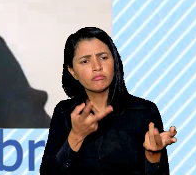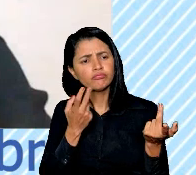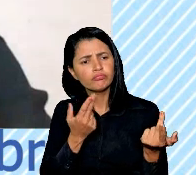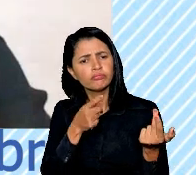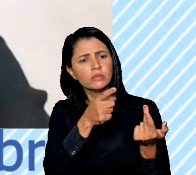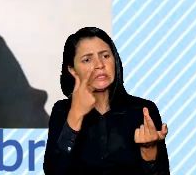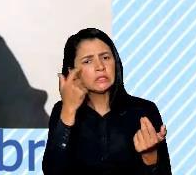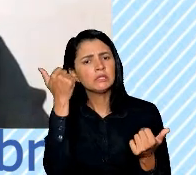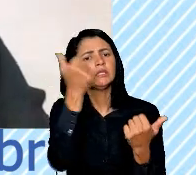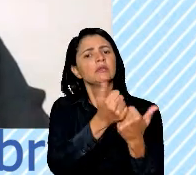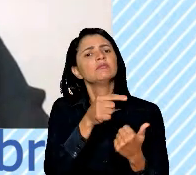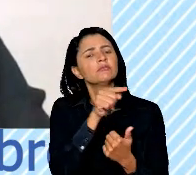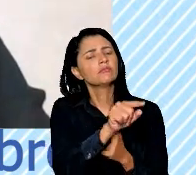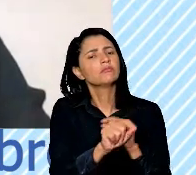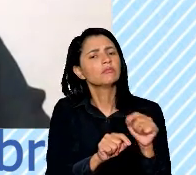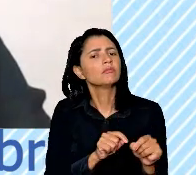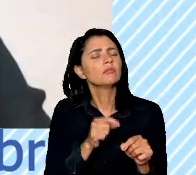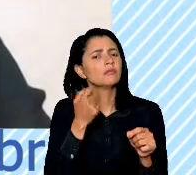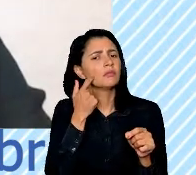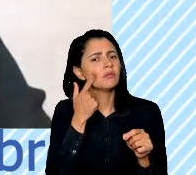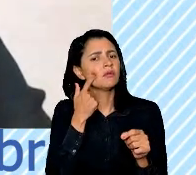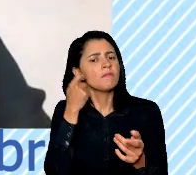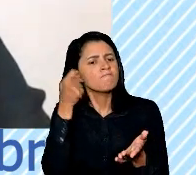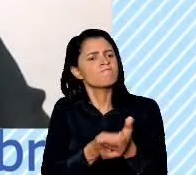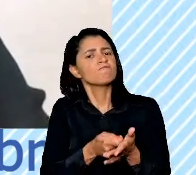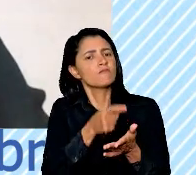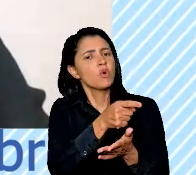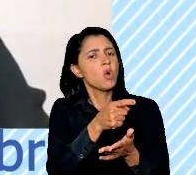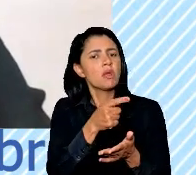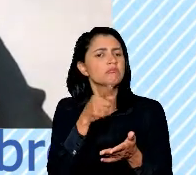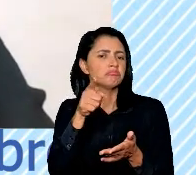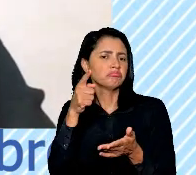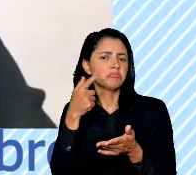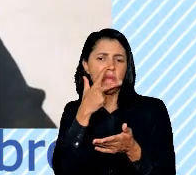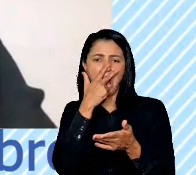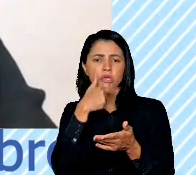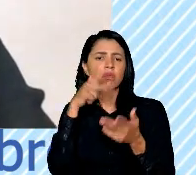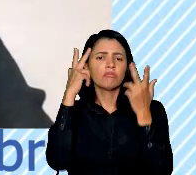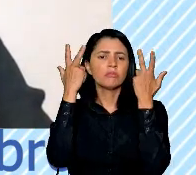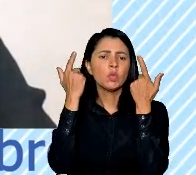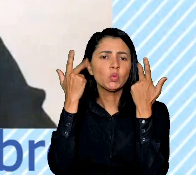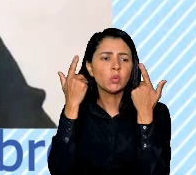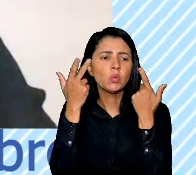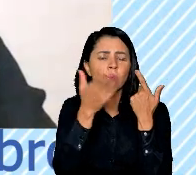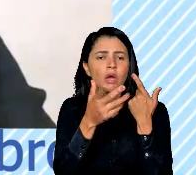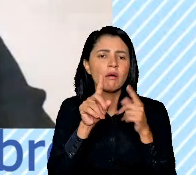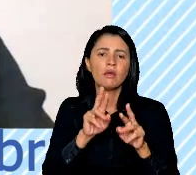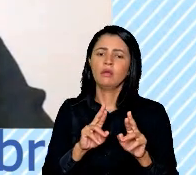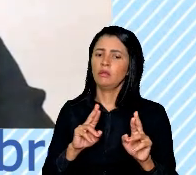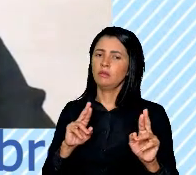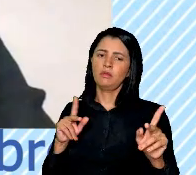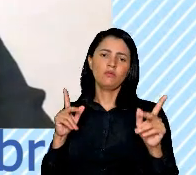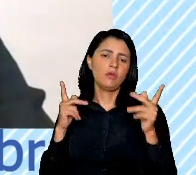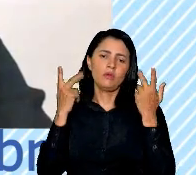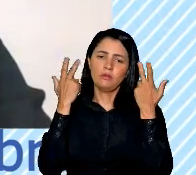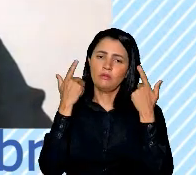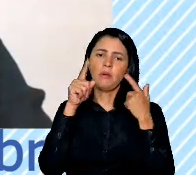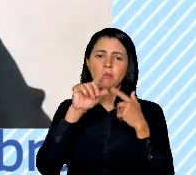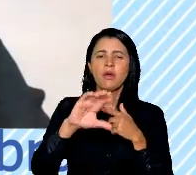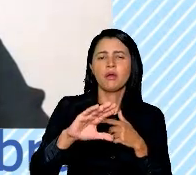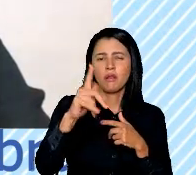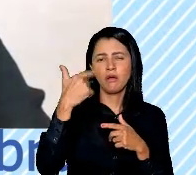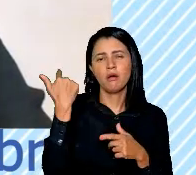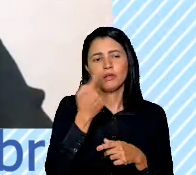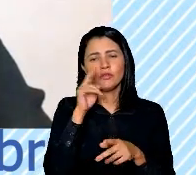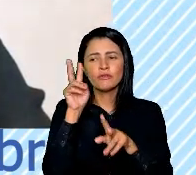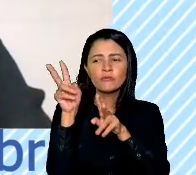naquela situação que você impõe ao outro e acha natural, e que não é. Mas, claro, a gente vê